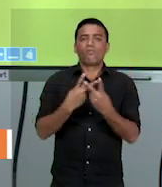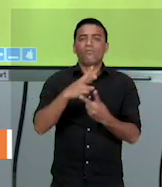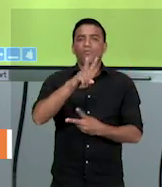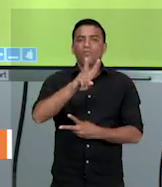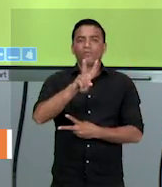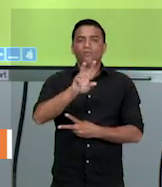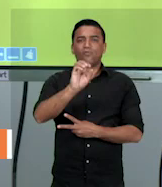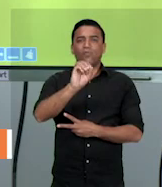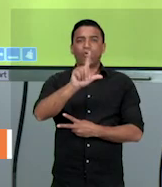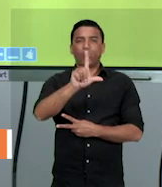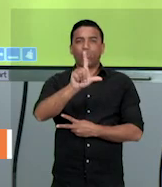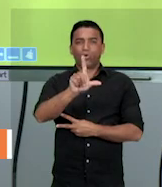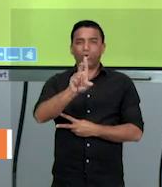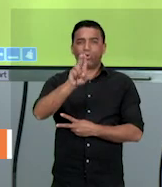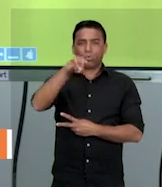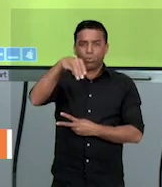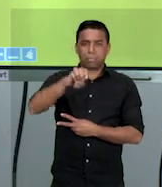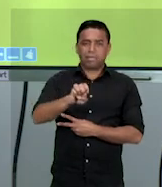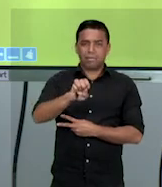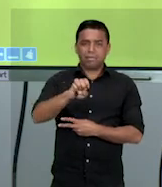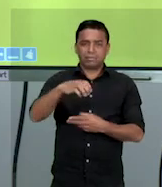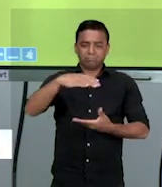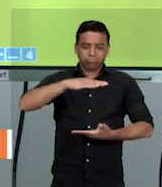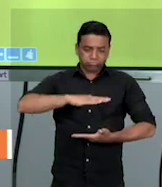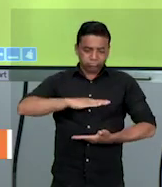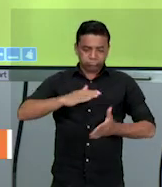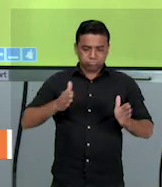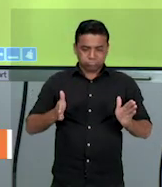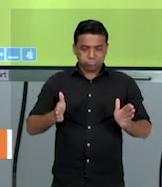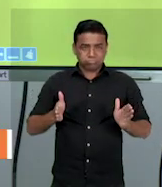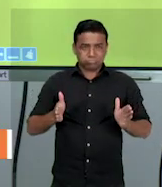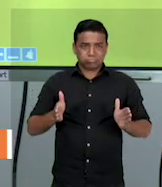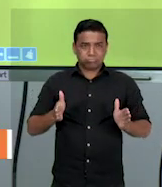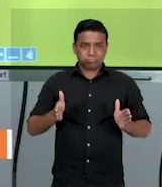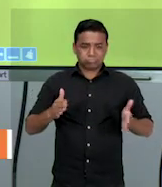desse reservatório? Eu vou pegar